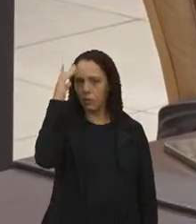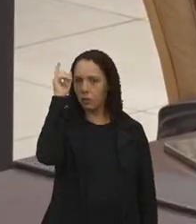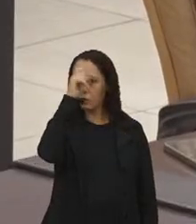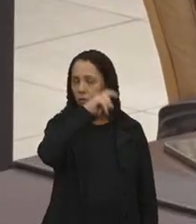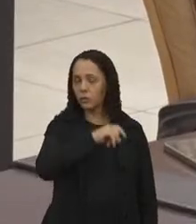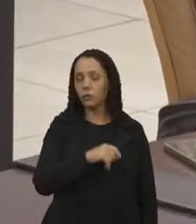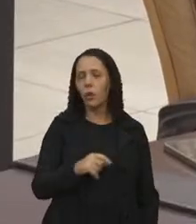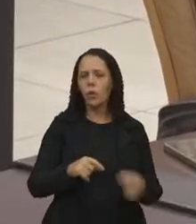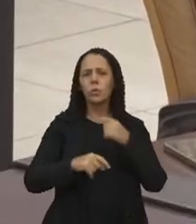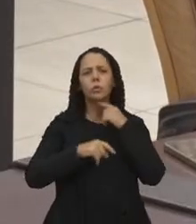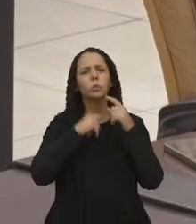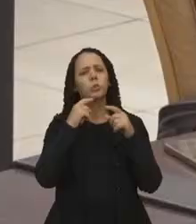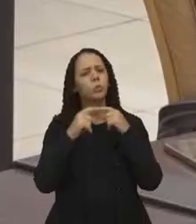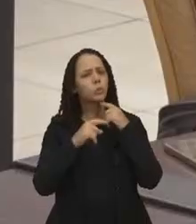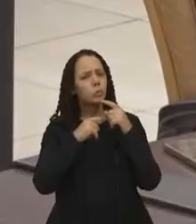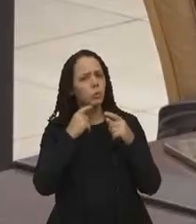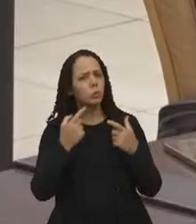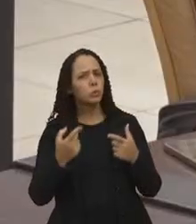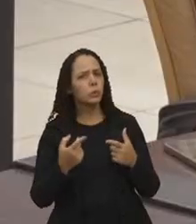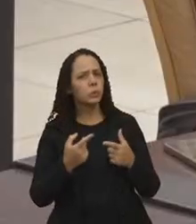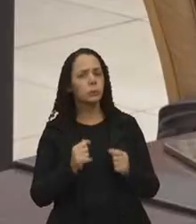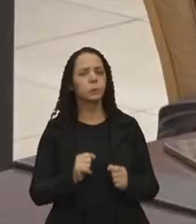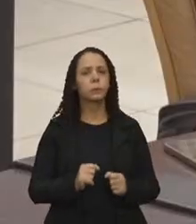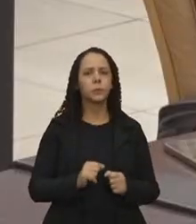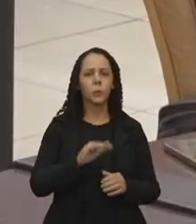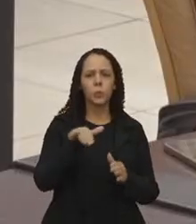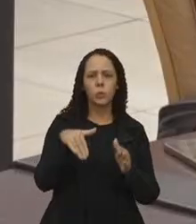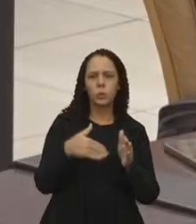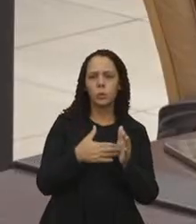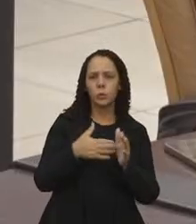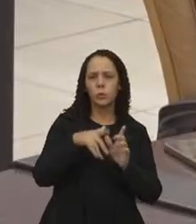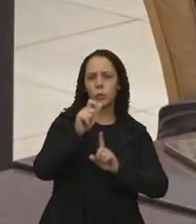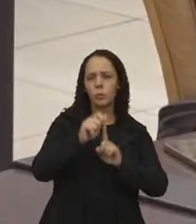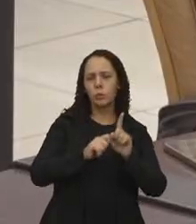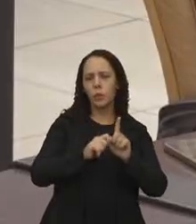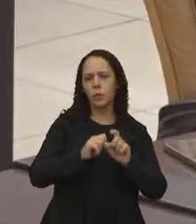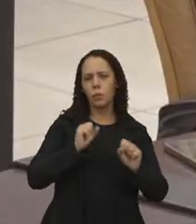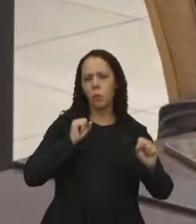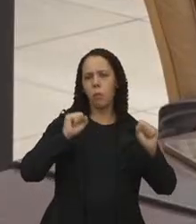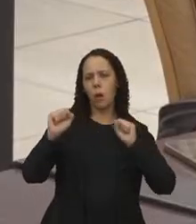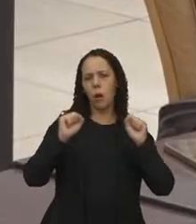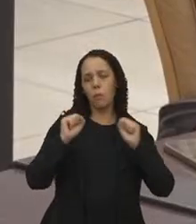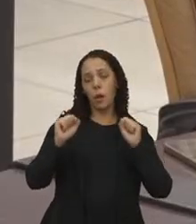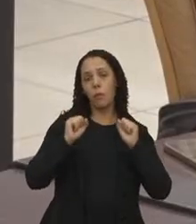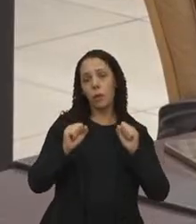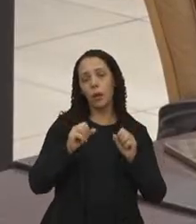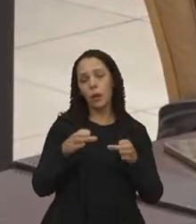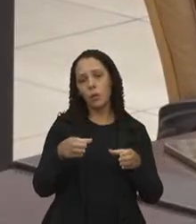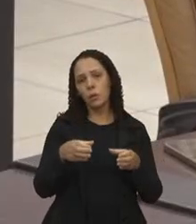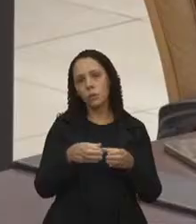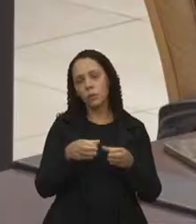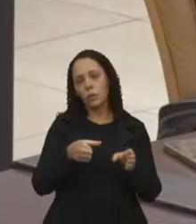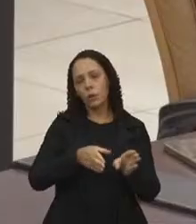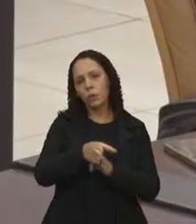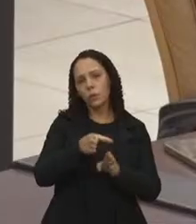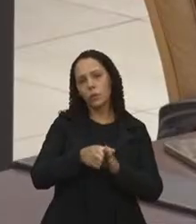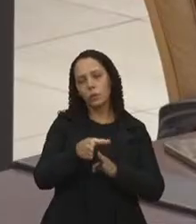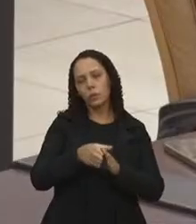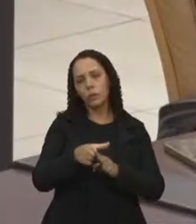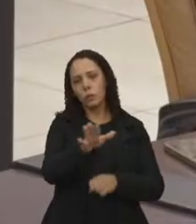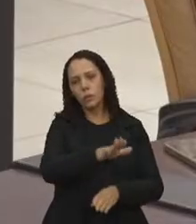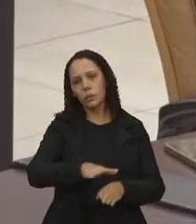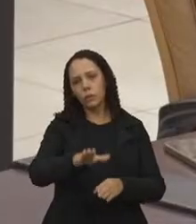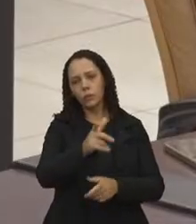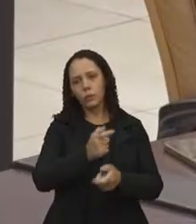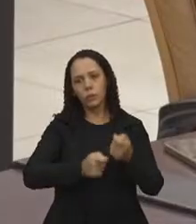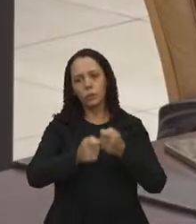porque está acontecendo nos últimos meses uma movimentação do Corecon, que é o Conselho Regional de Economia, eu, inclusive já tive a oportunidade de